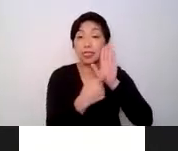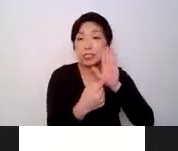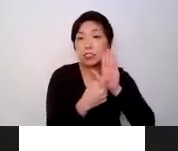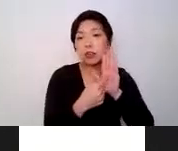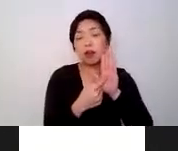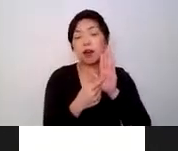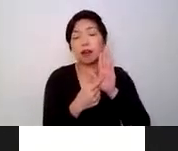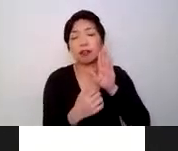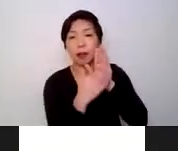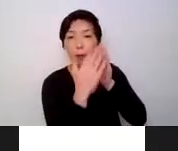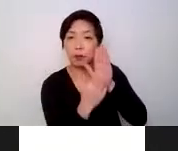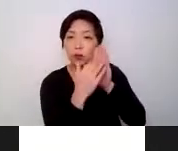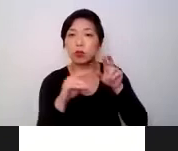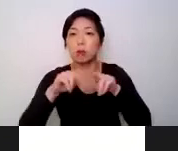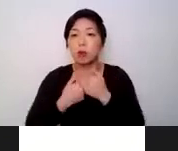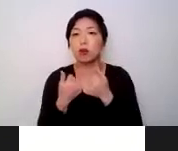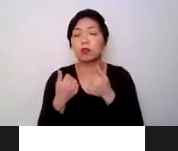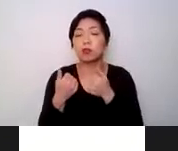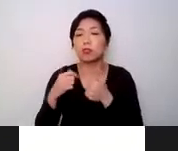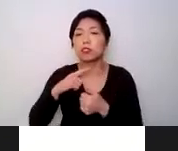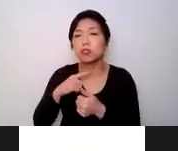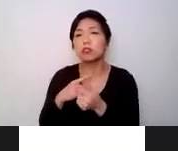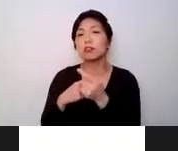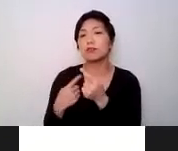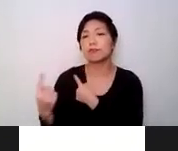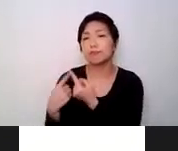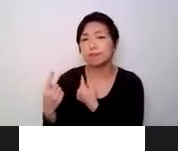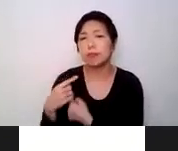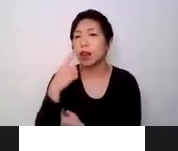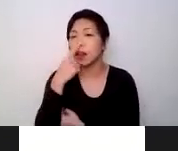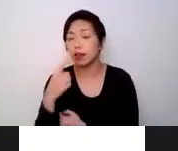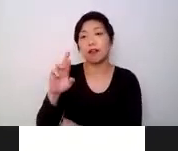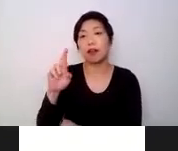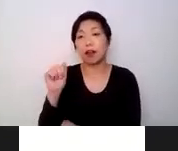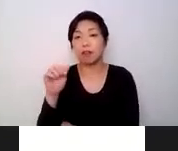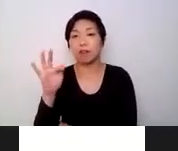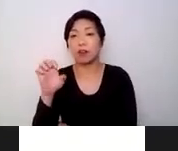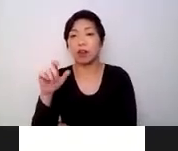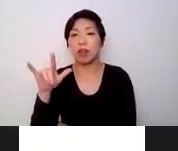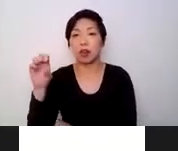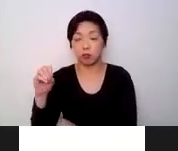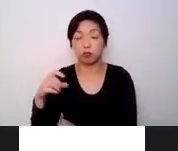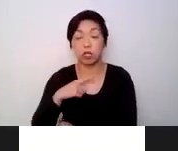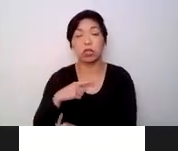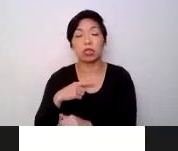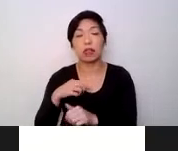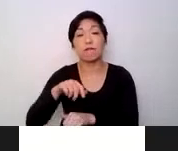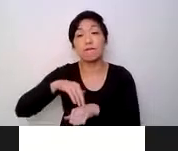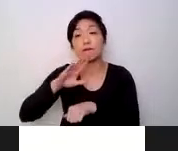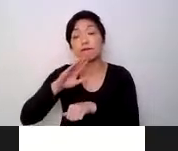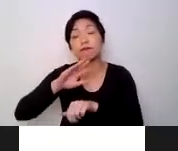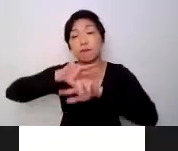muito grande com o Rafaello que possui diversas obras no MASP bom e outra questão super interessante